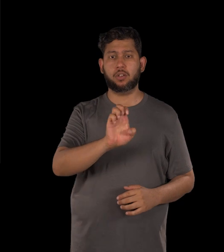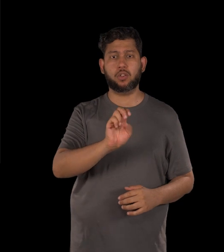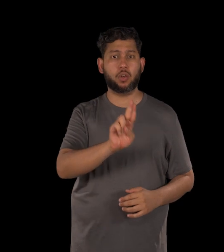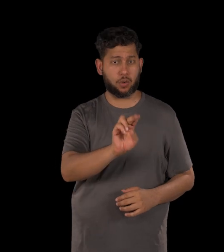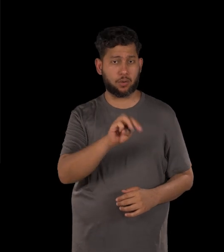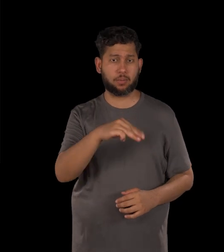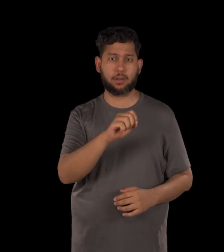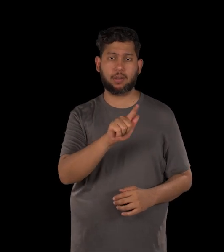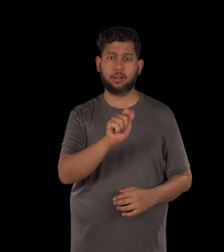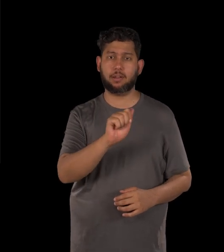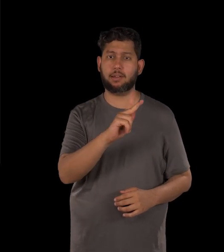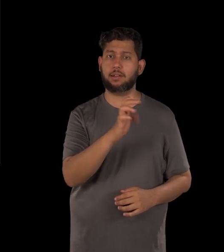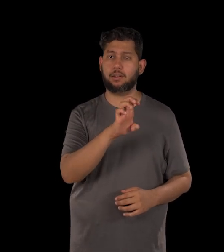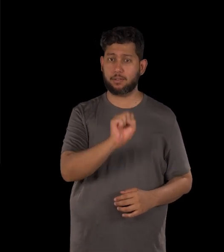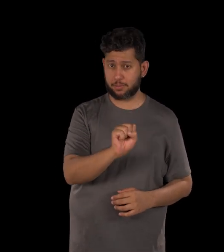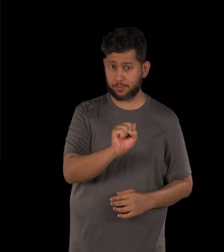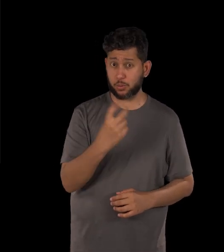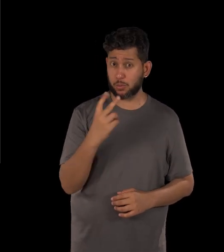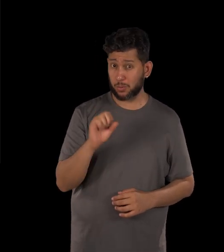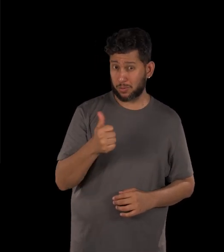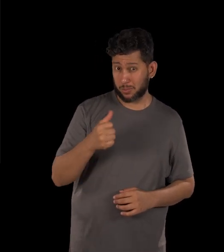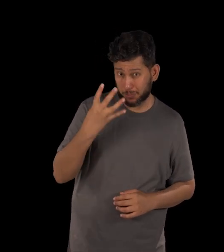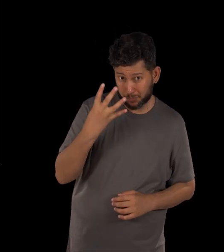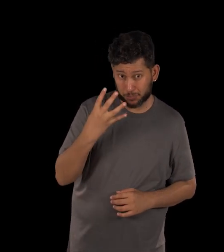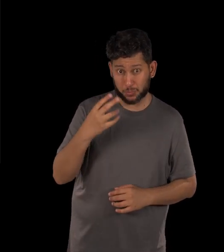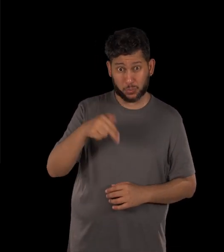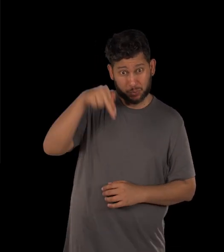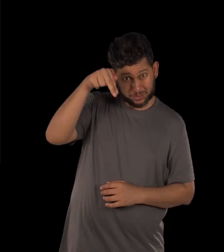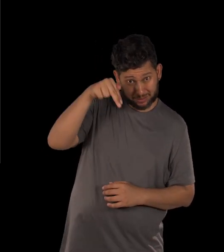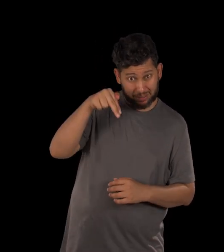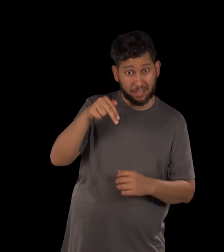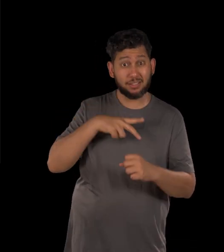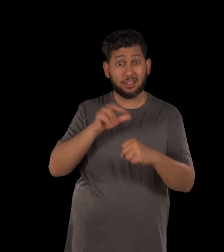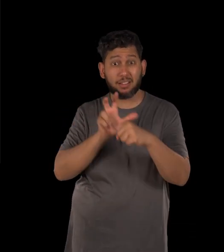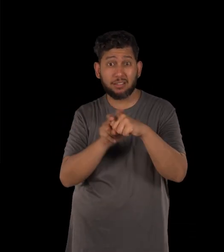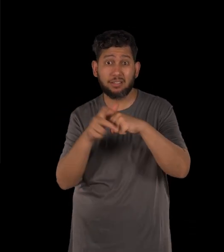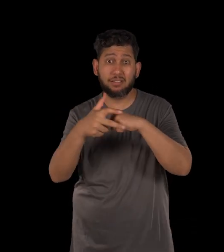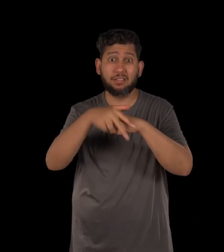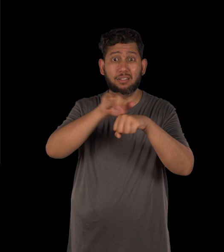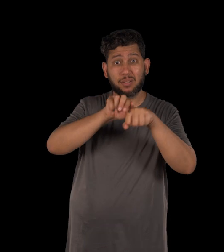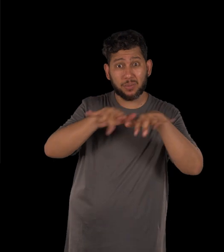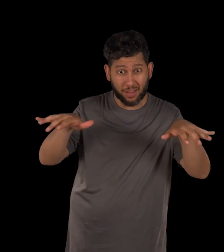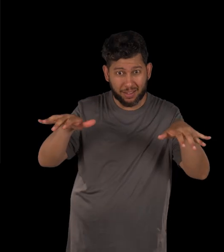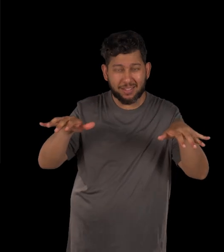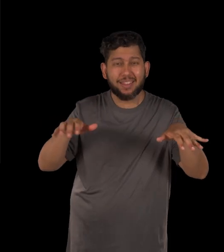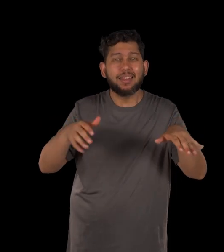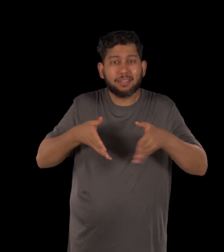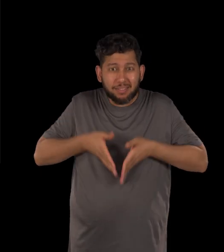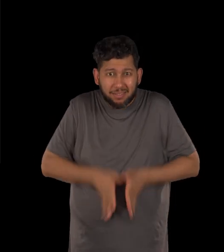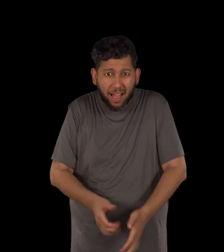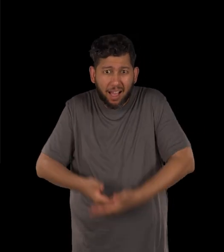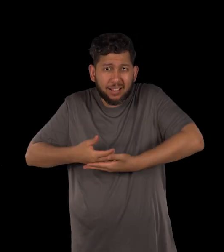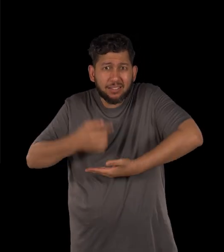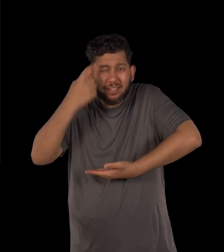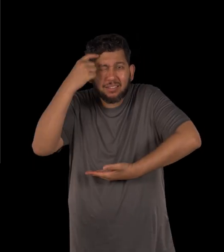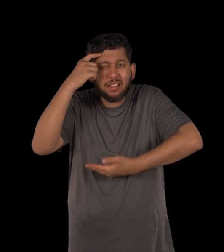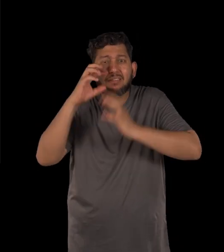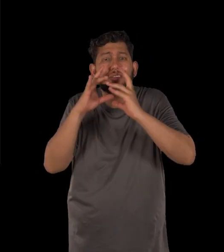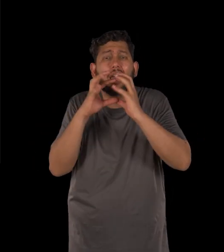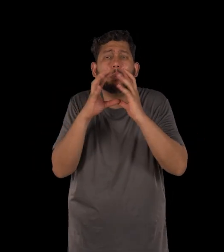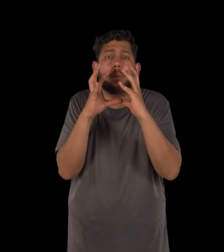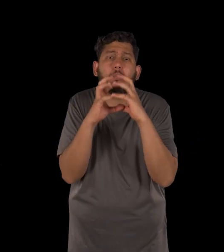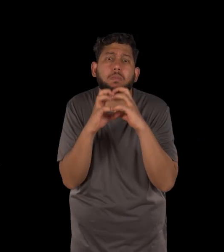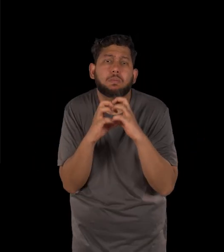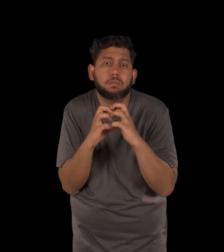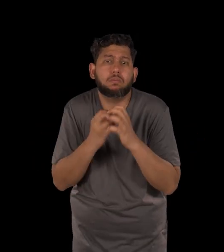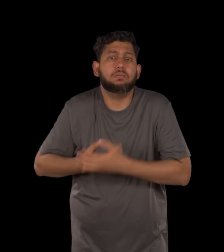2014, quando o Nordeste foi assolado pela epidemia de Zika vírus e crianças nasciam com malformação cerebral, ela coordenou o grupo de pesquisa